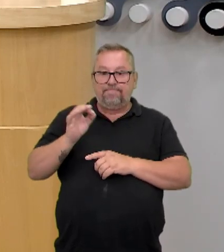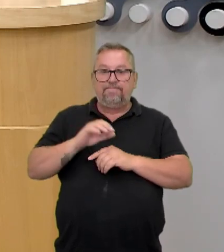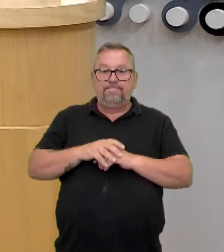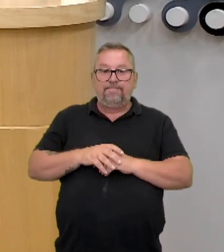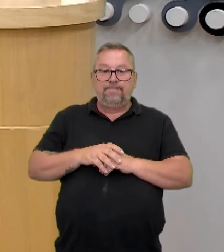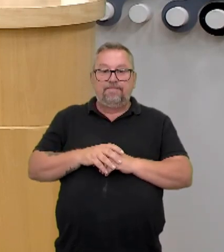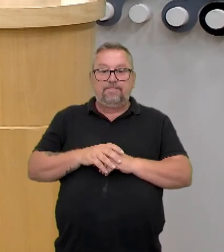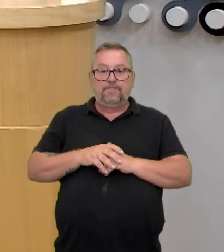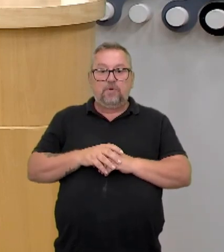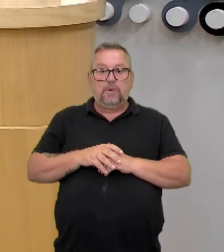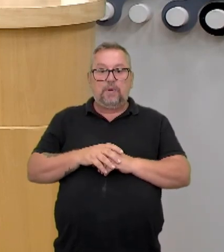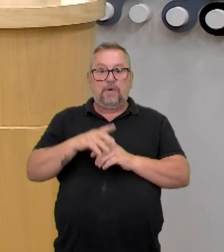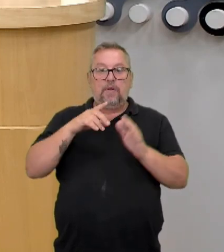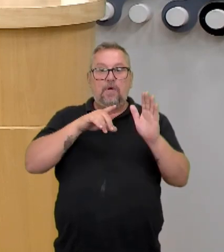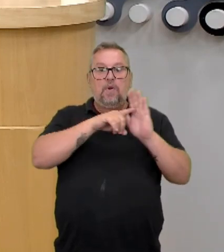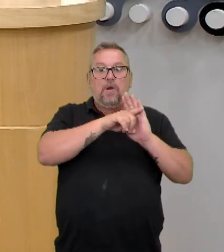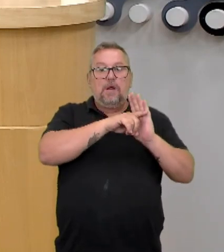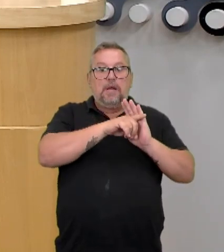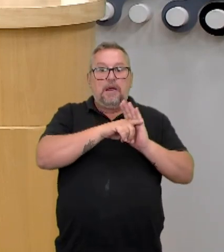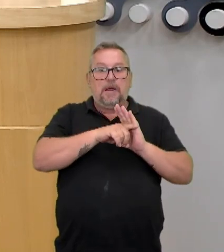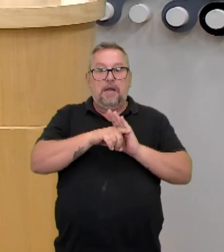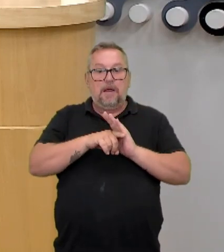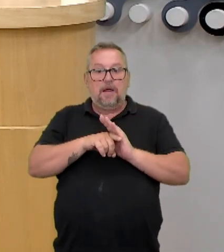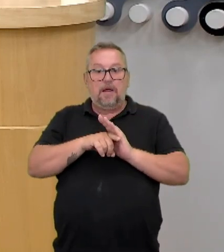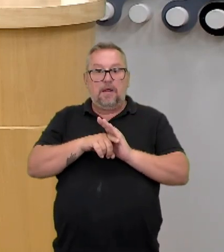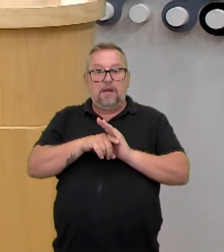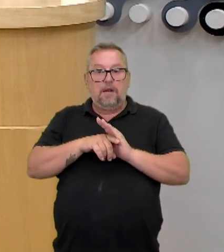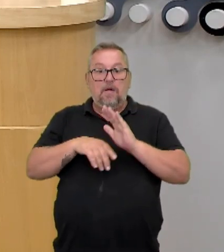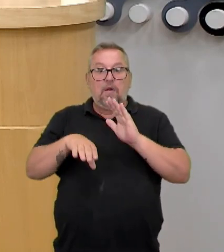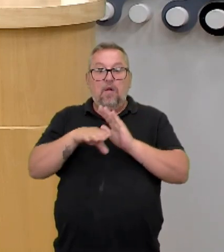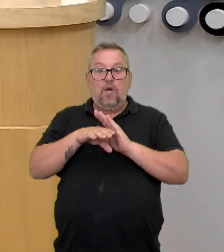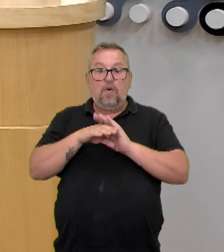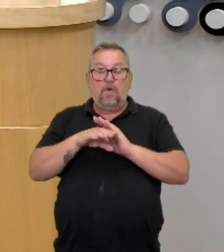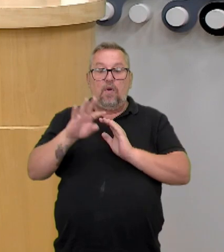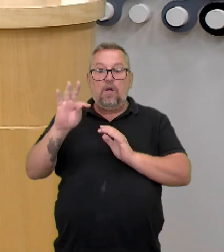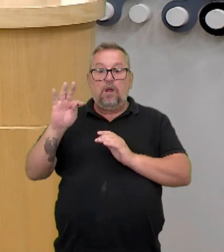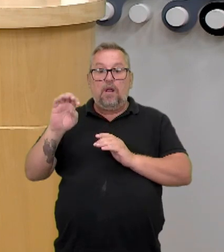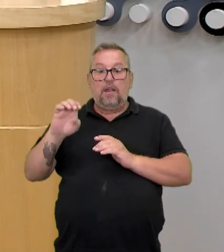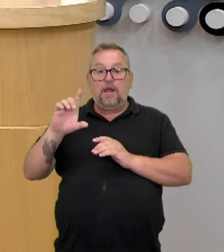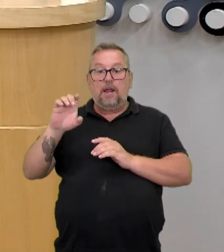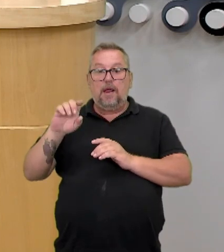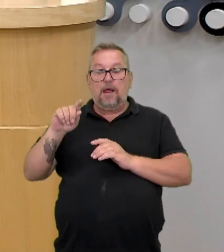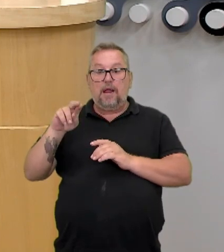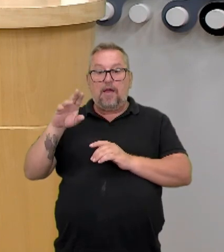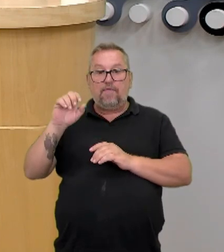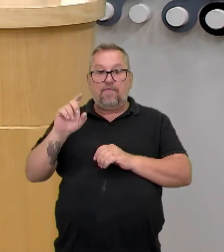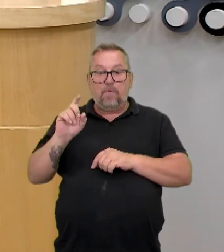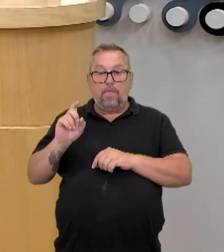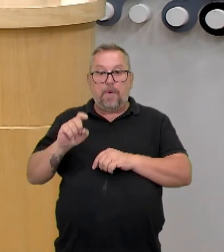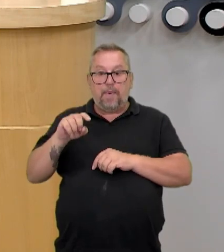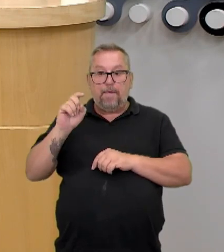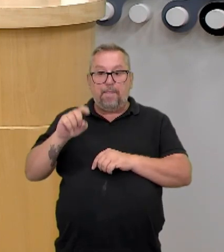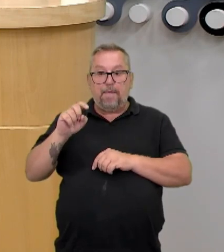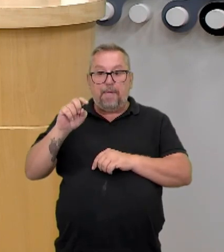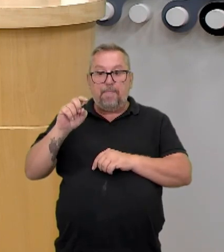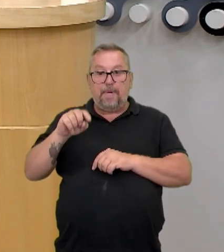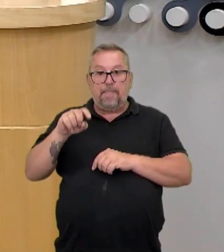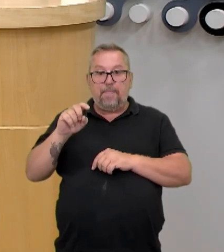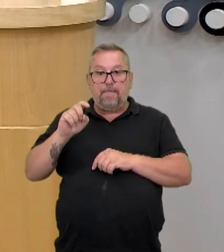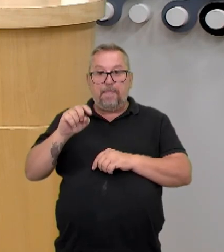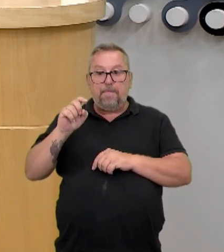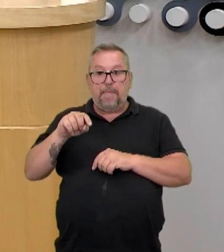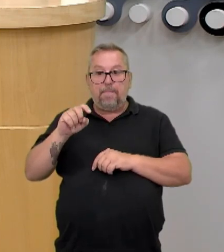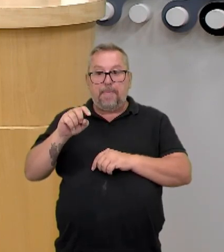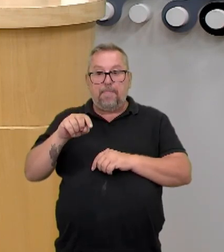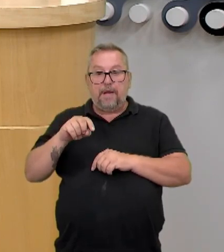quando eu pesquisando lá, vendo quando chegou o telégrafo, né? Por exemplo, o jornalismo era muito local, era muito uma coisa, de repente,